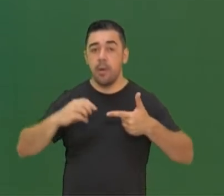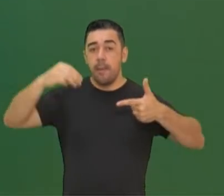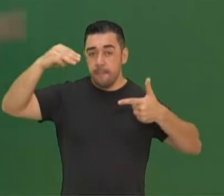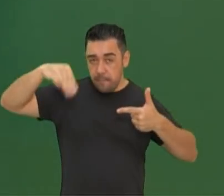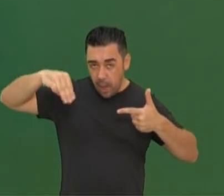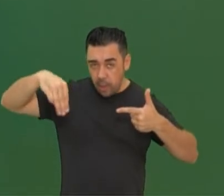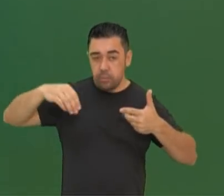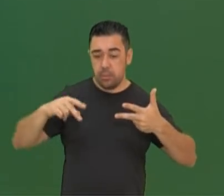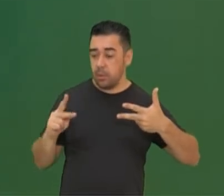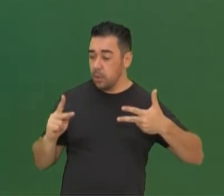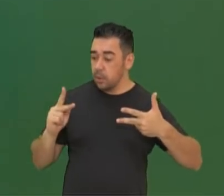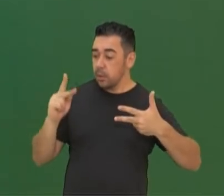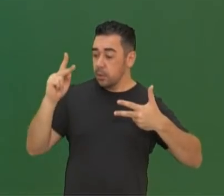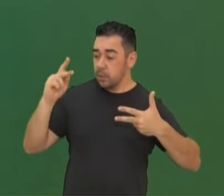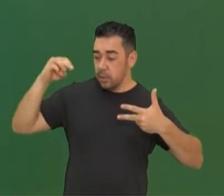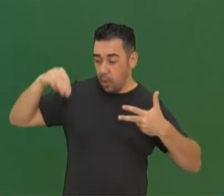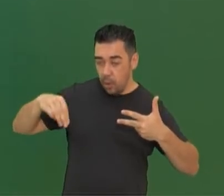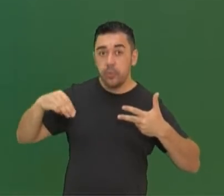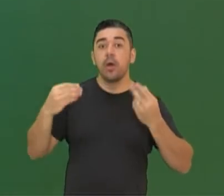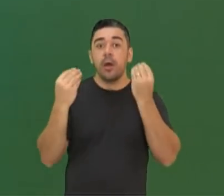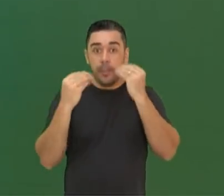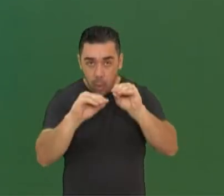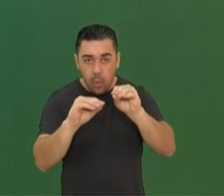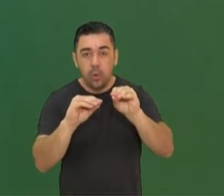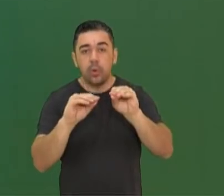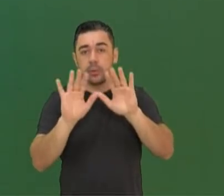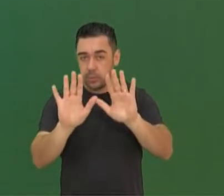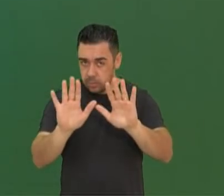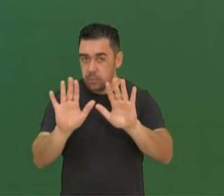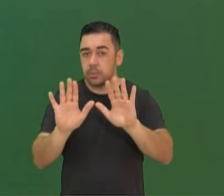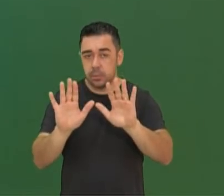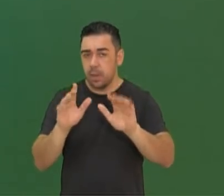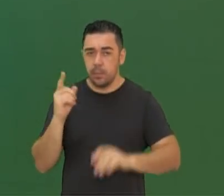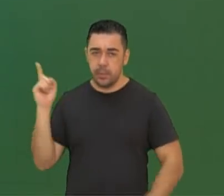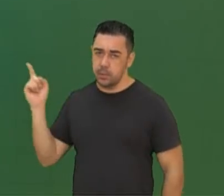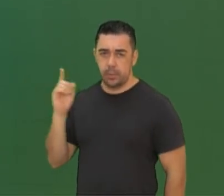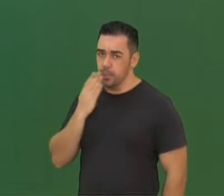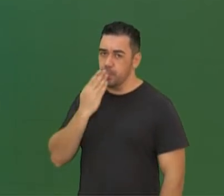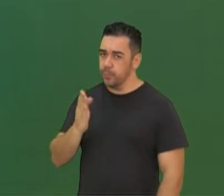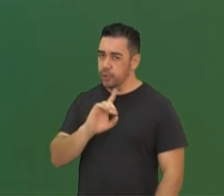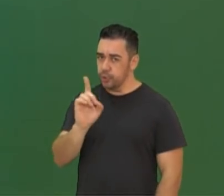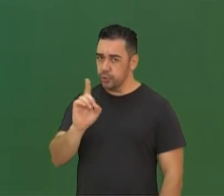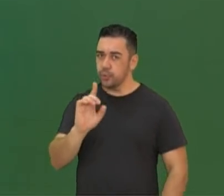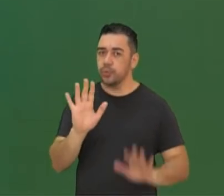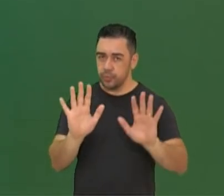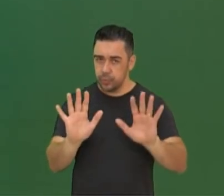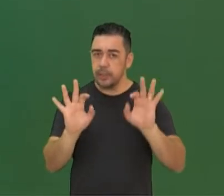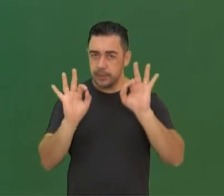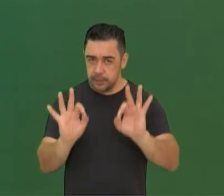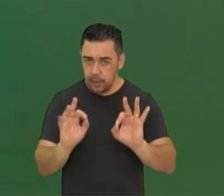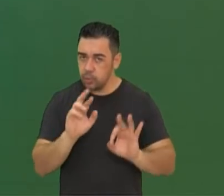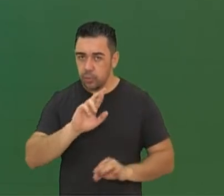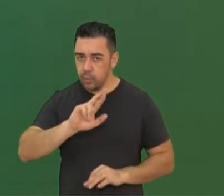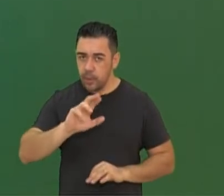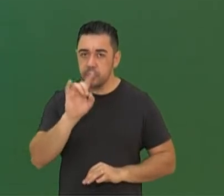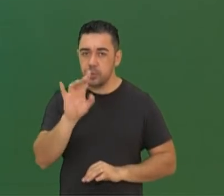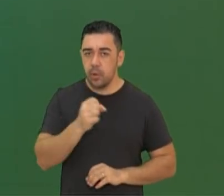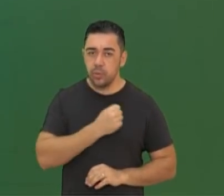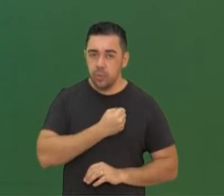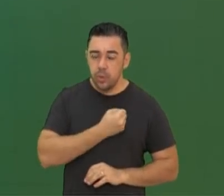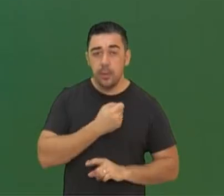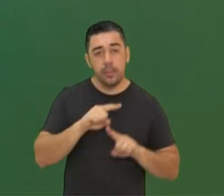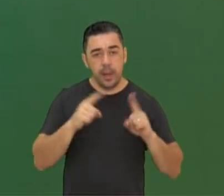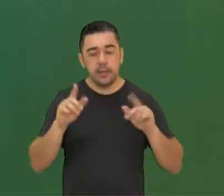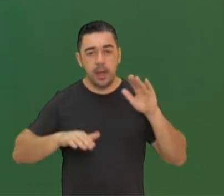tem que colocar na altura centímetros, metros, tem que acompanhar. Tá? O resultado não pode ser só o número, tem que ser o número e a sua